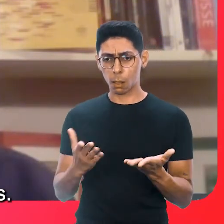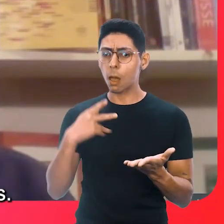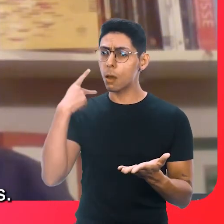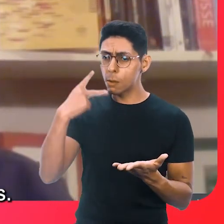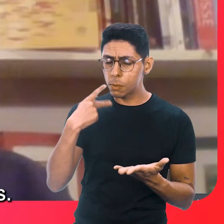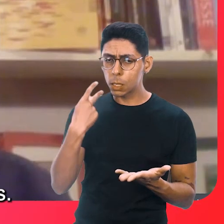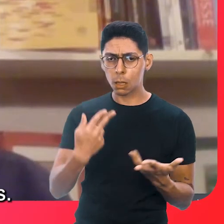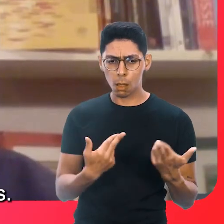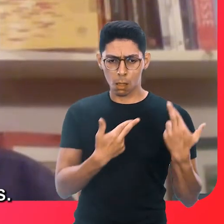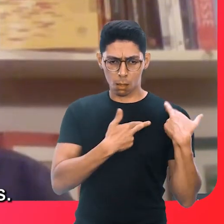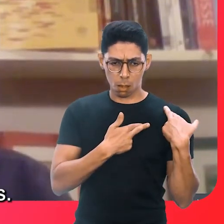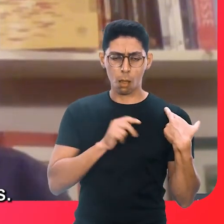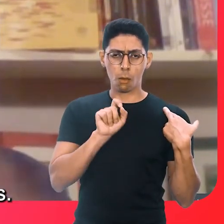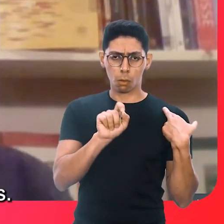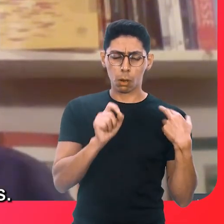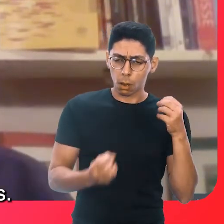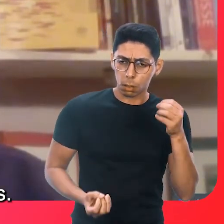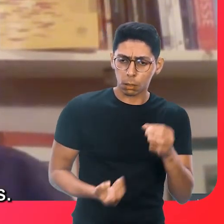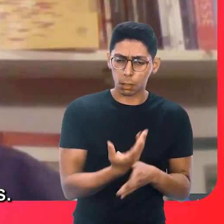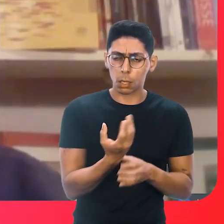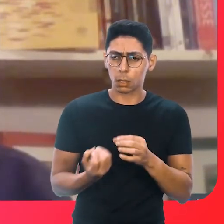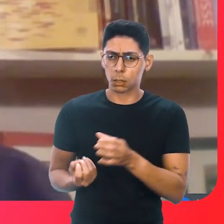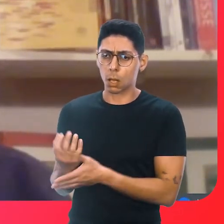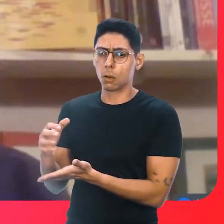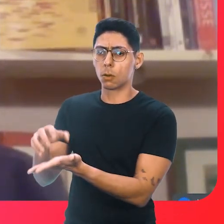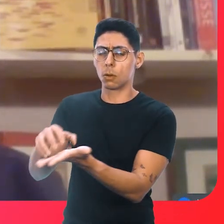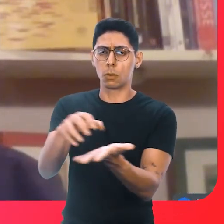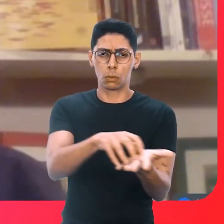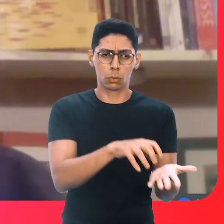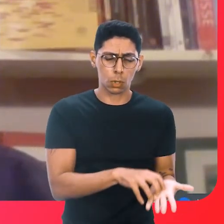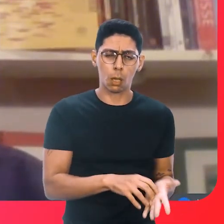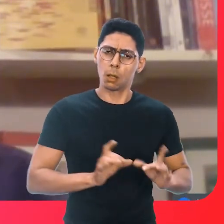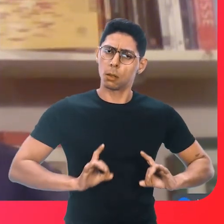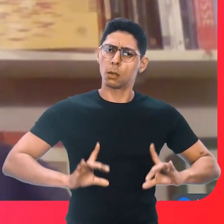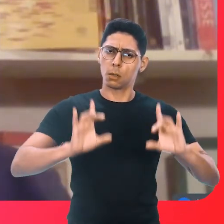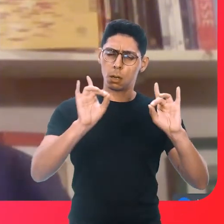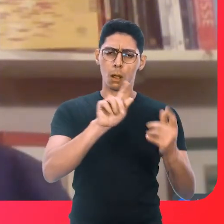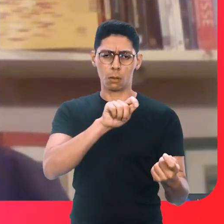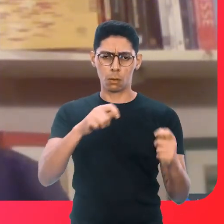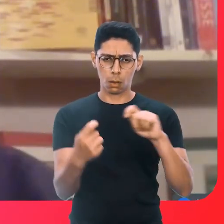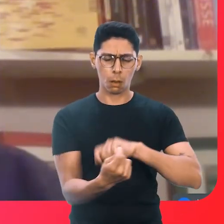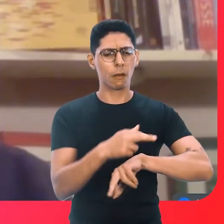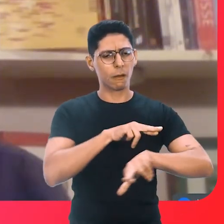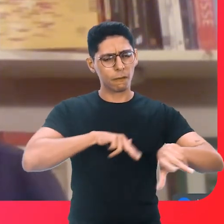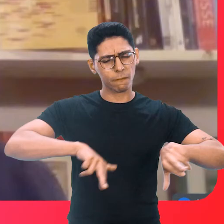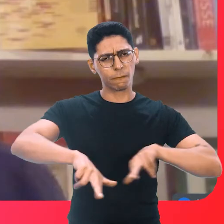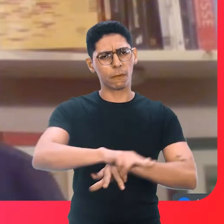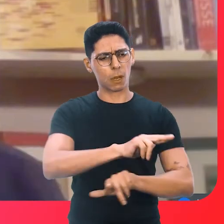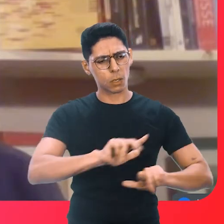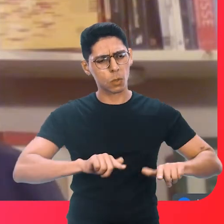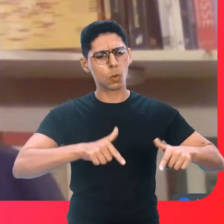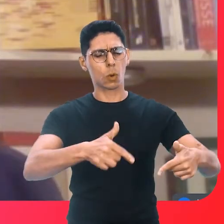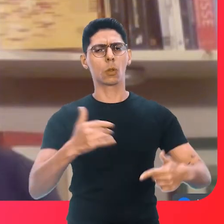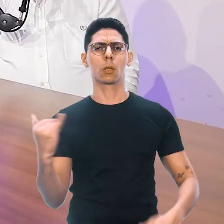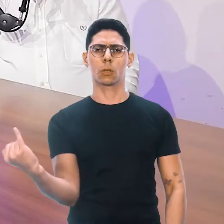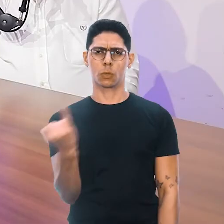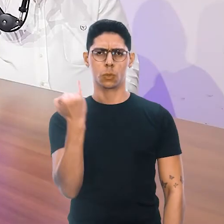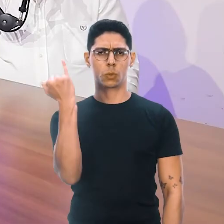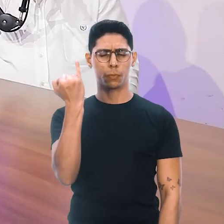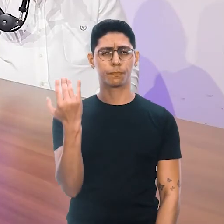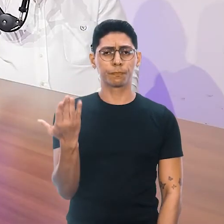responsável pela criação dos centros especializados em reabilitação e tantas outras iniciativas importantes,